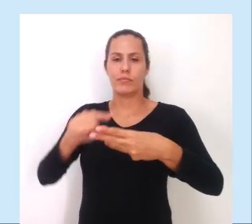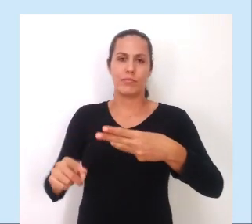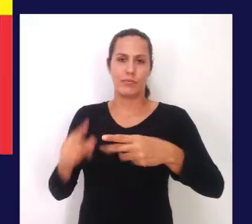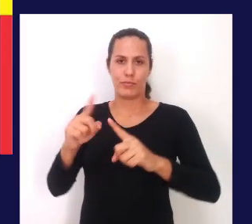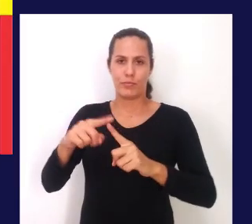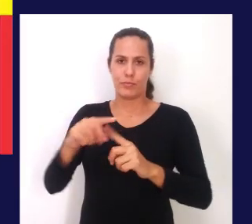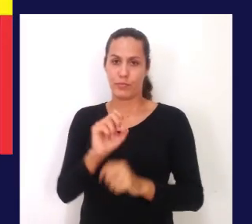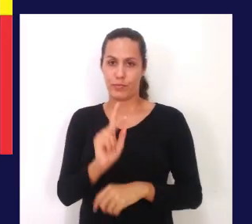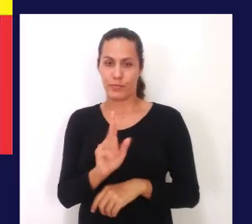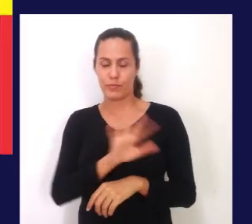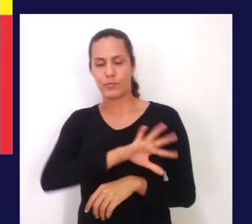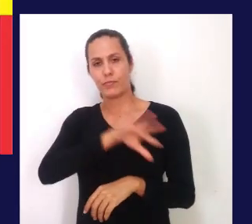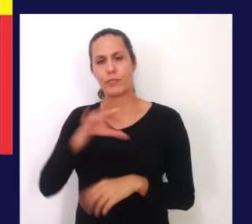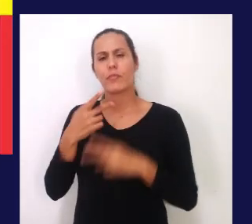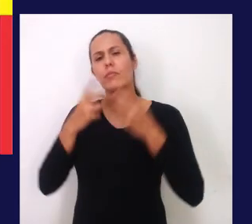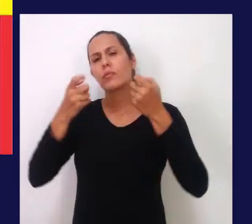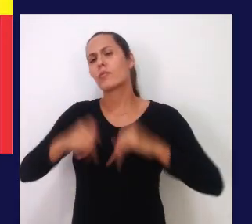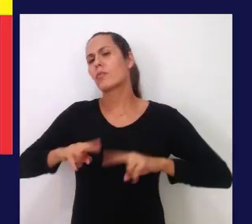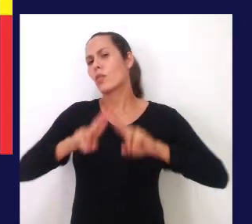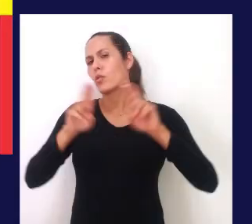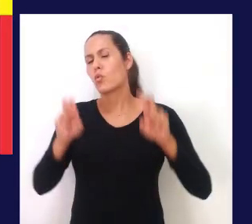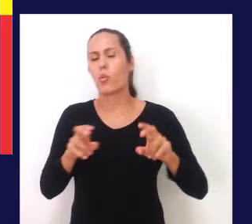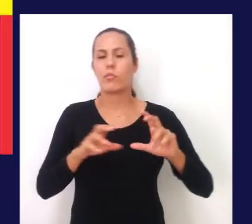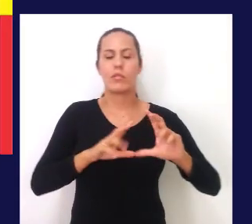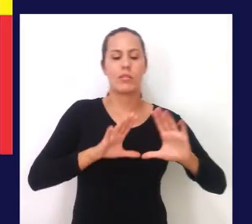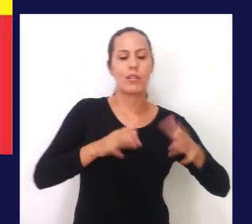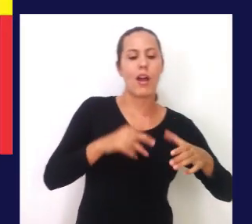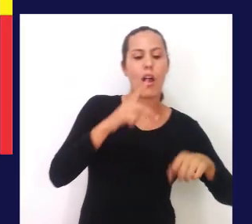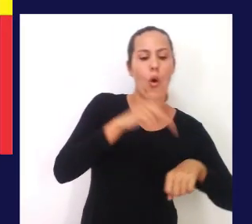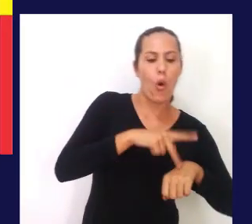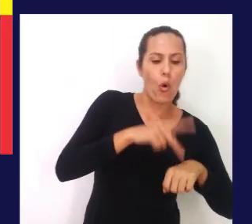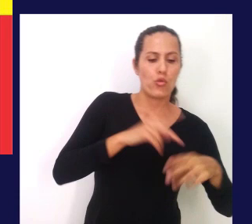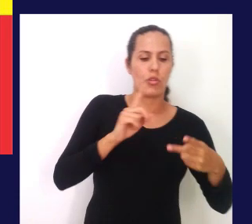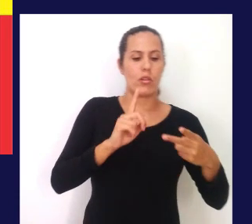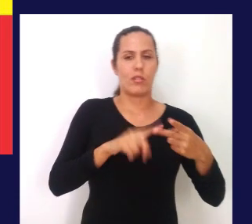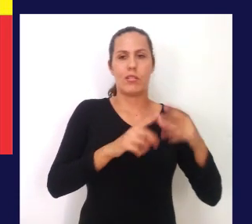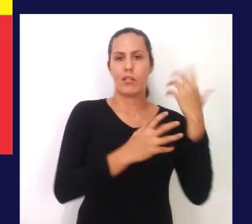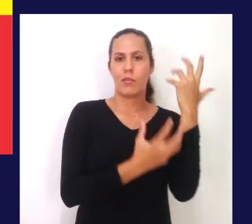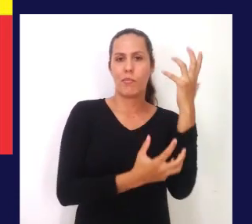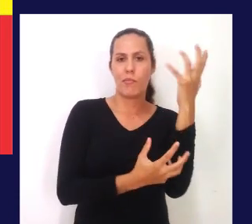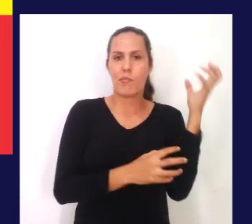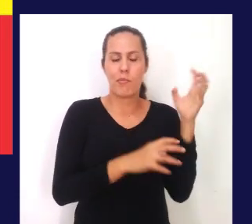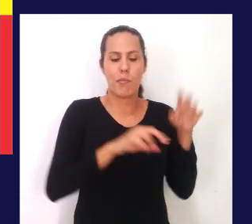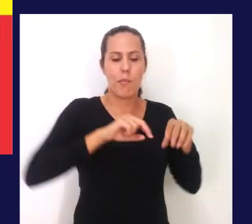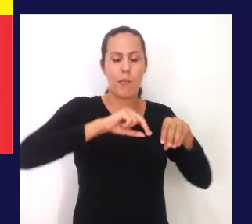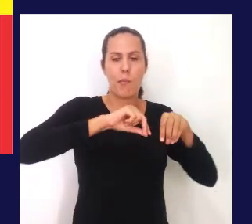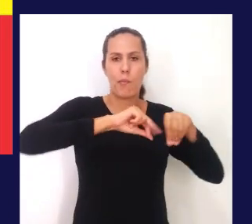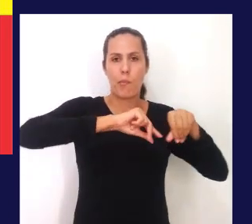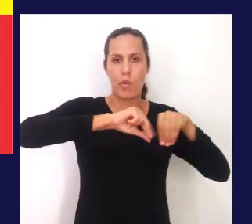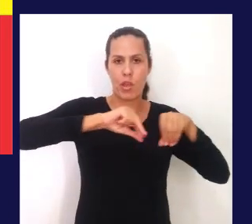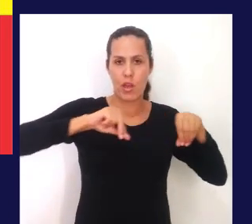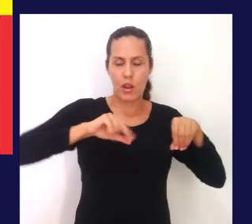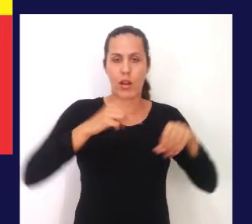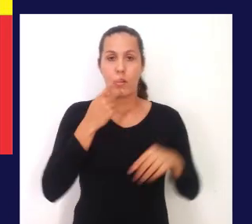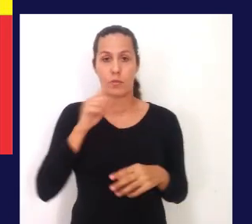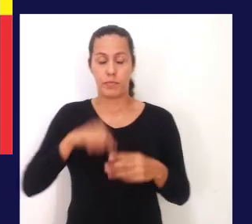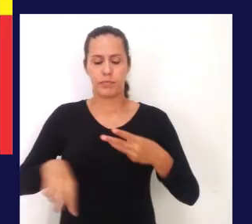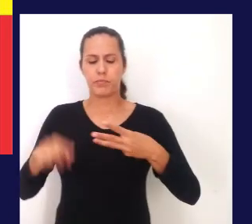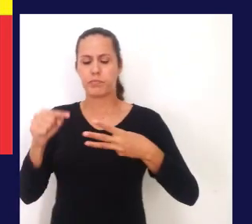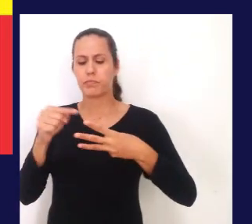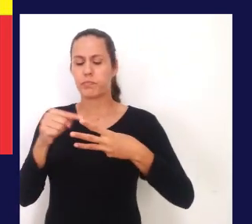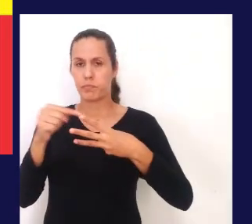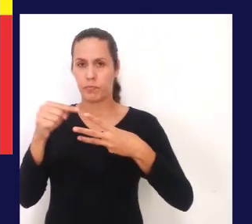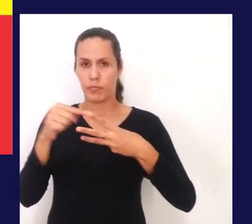magmática. E continuando falando aí sobre rochas, minerais, eu vou falar sobre o basalto.